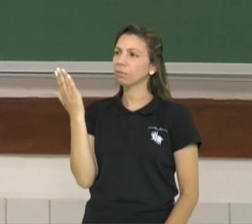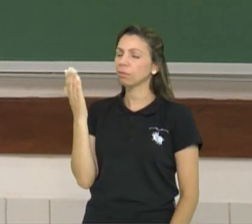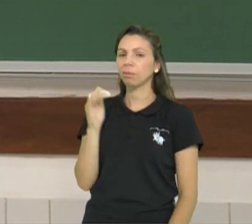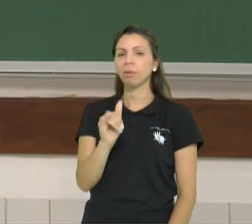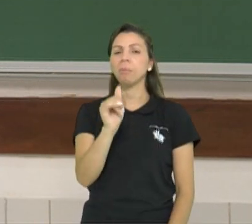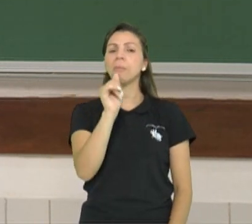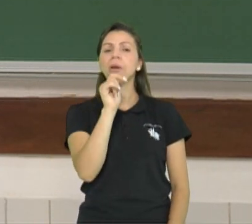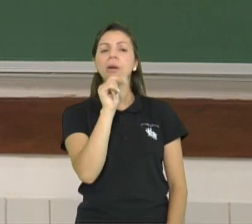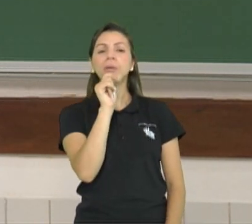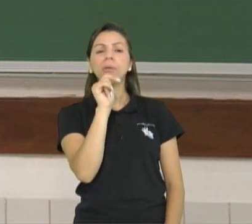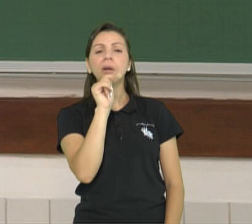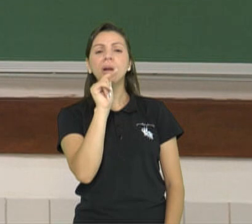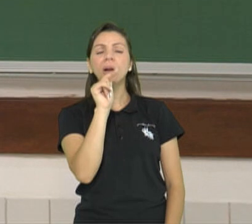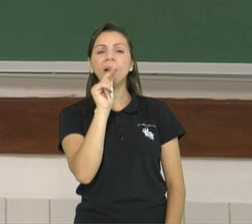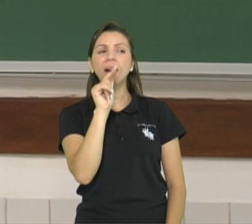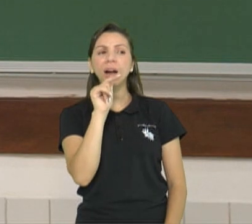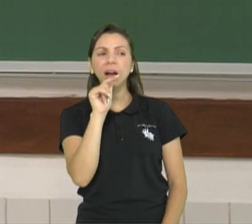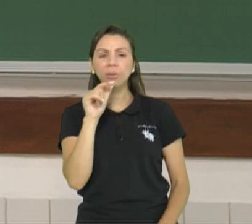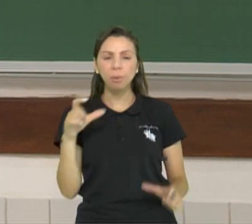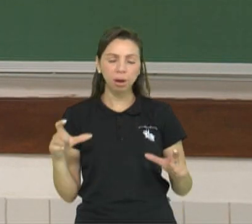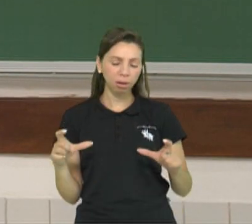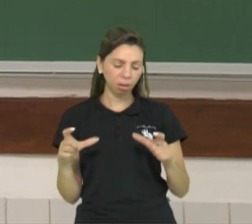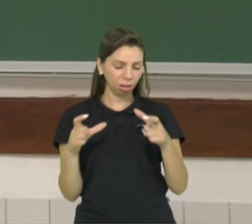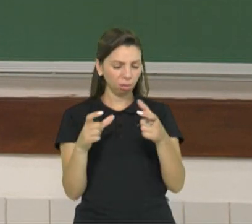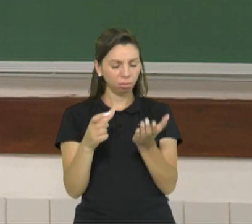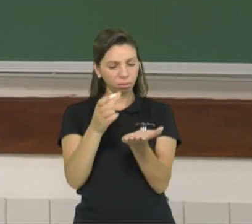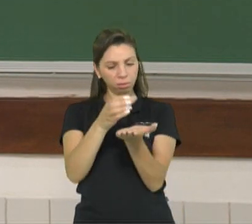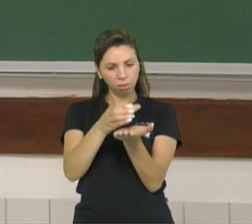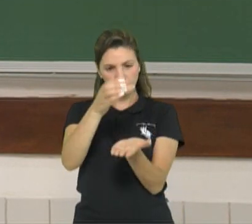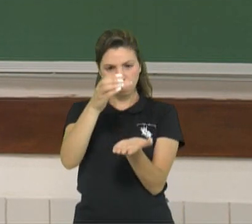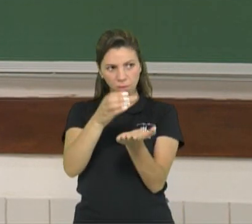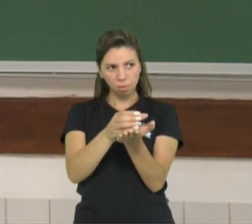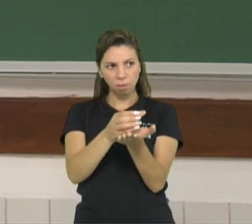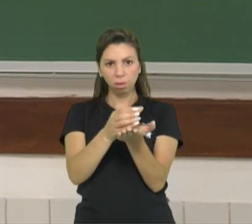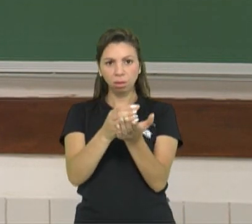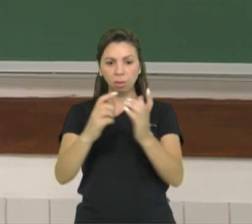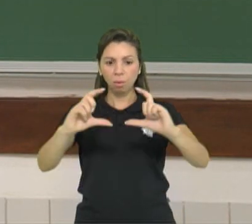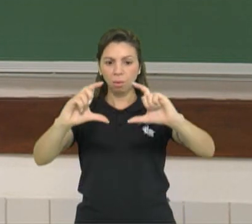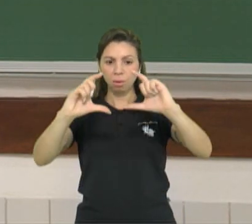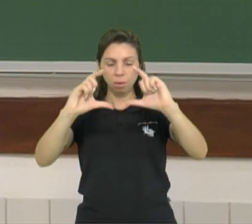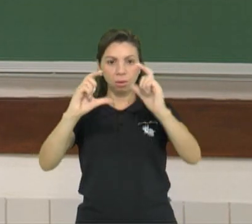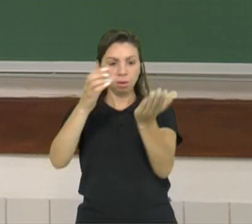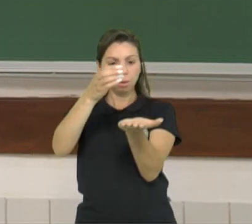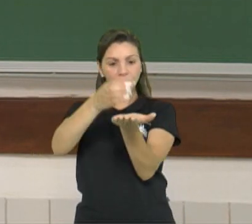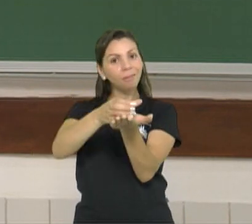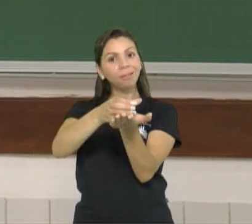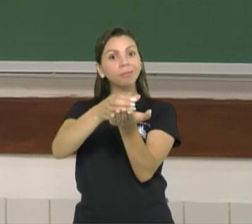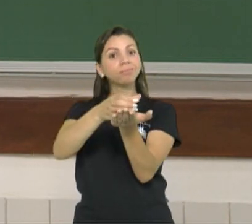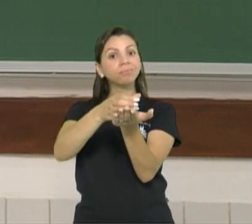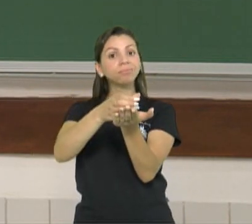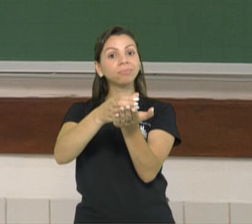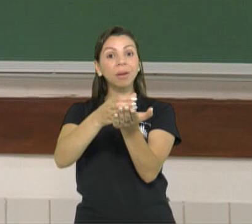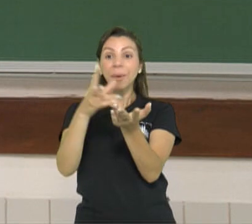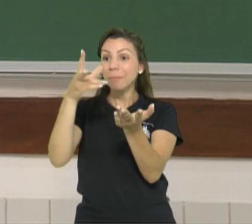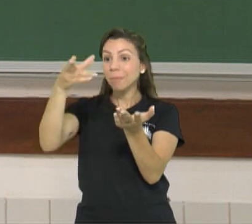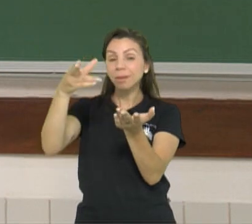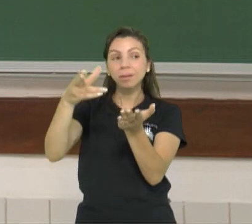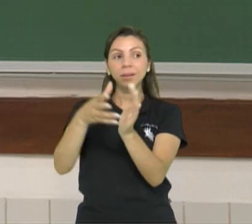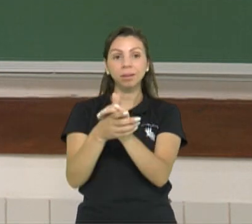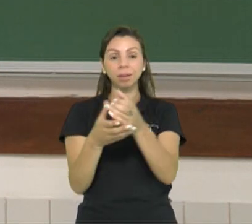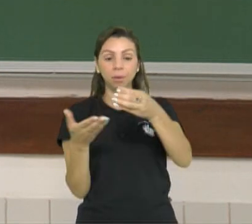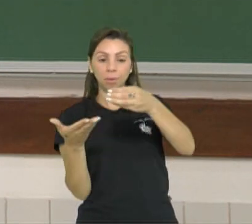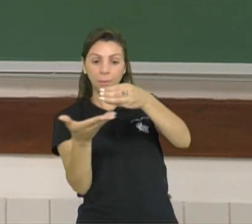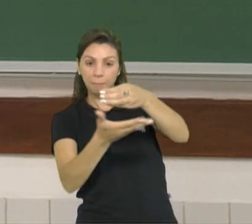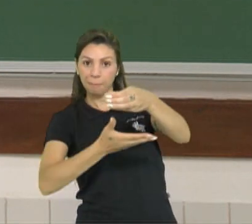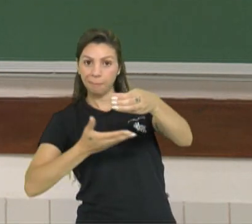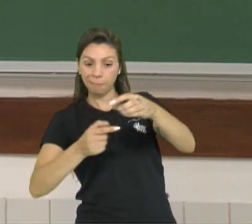ó. Nós temos exatamente um tronco de cone aqui. Ó, nós temos uma